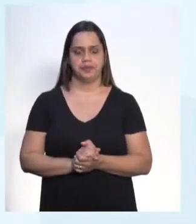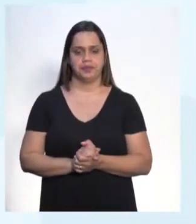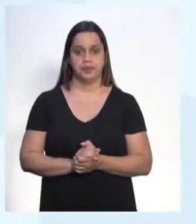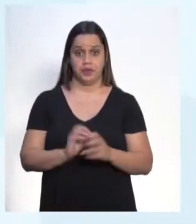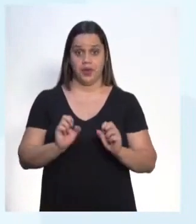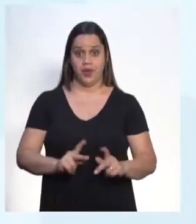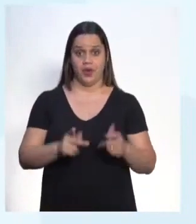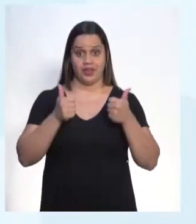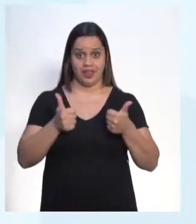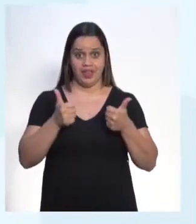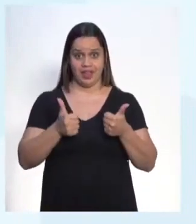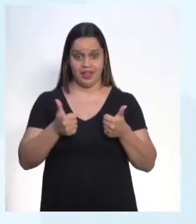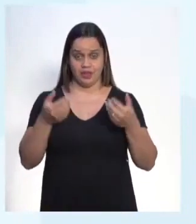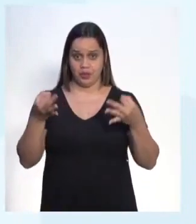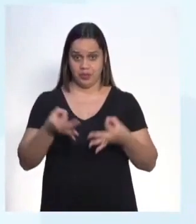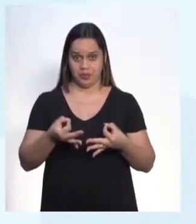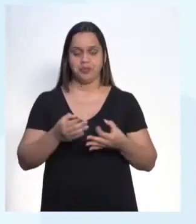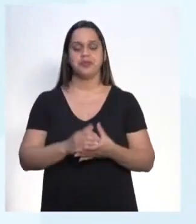Tudo bem até aqui?